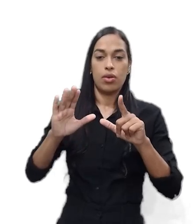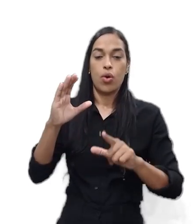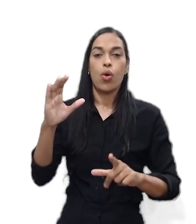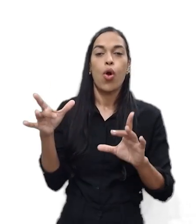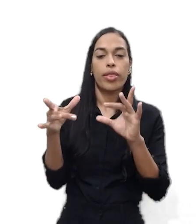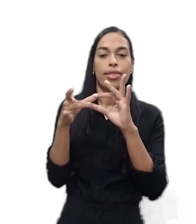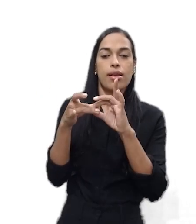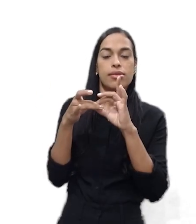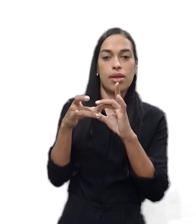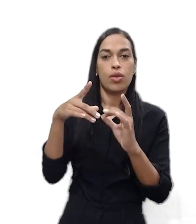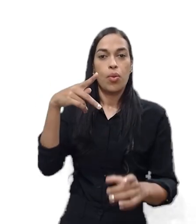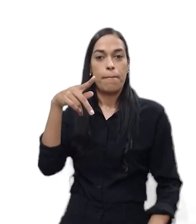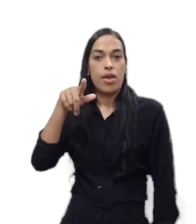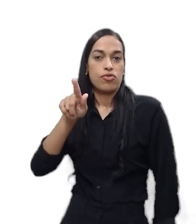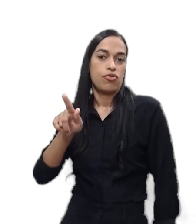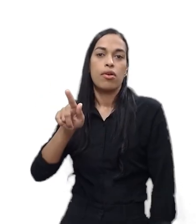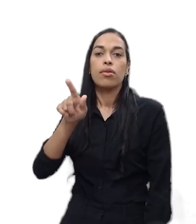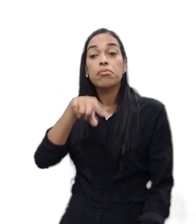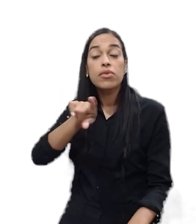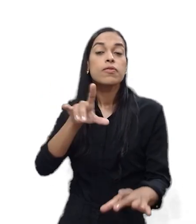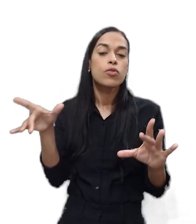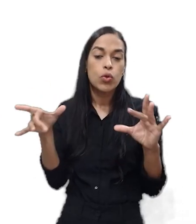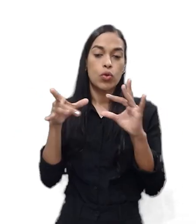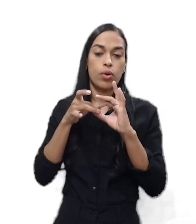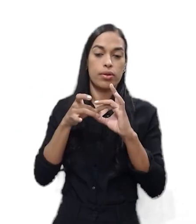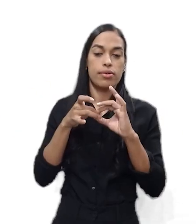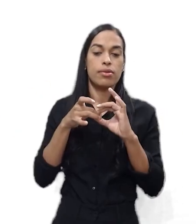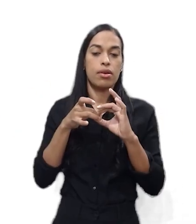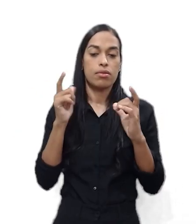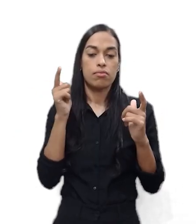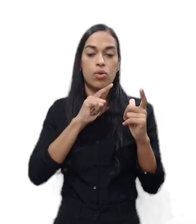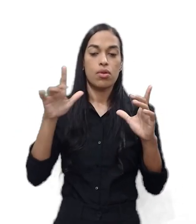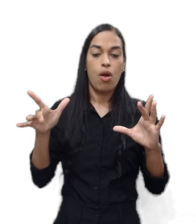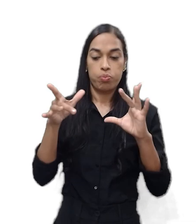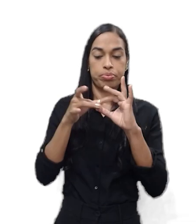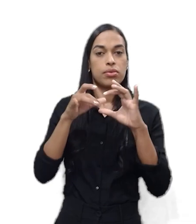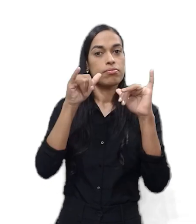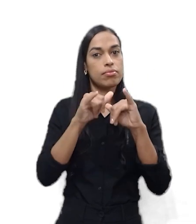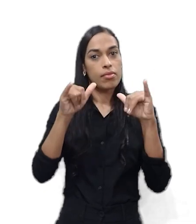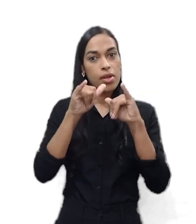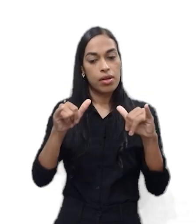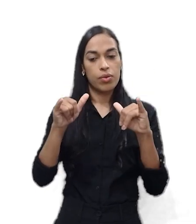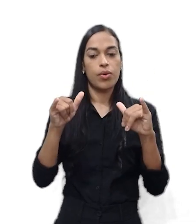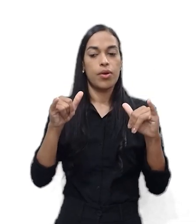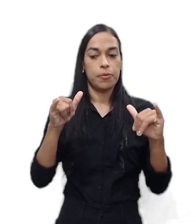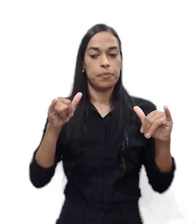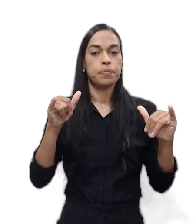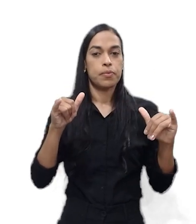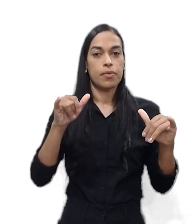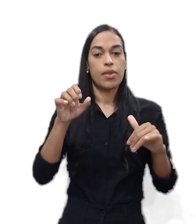a tela do pgadmin, para vocês conectar, fazer a conexão do banco, né,